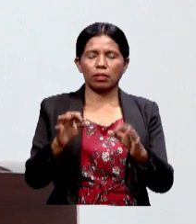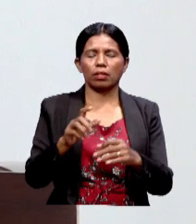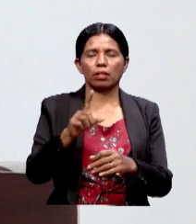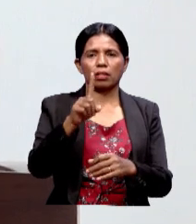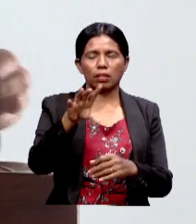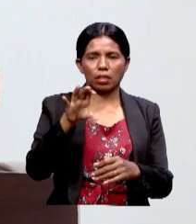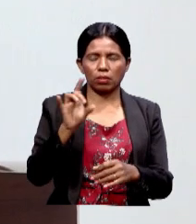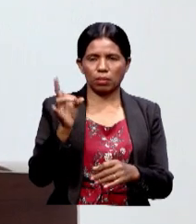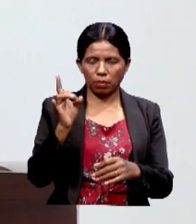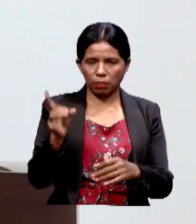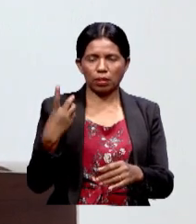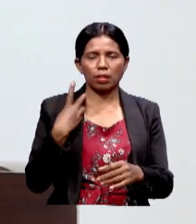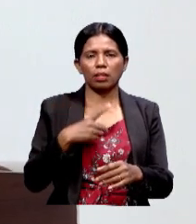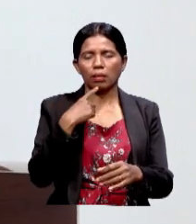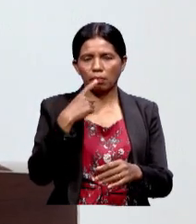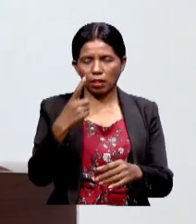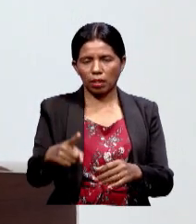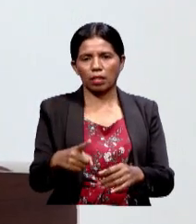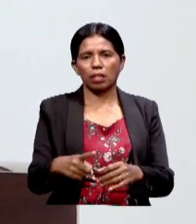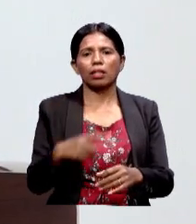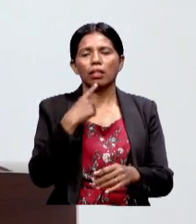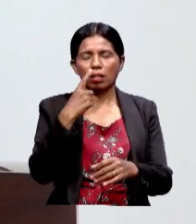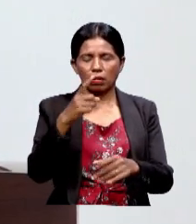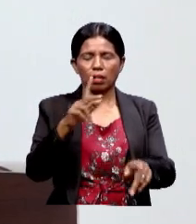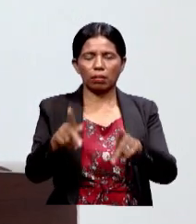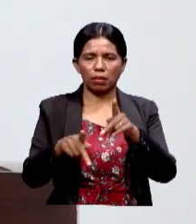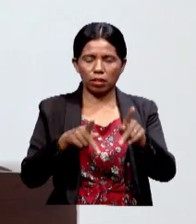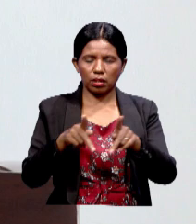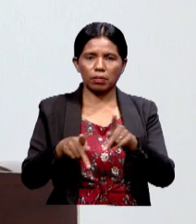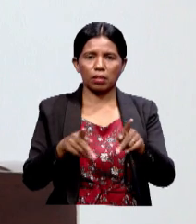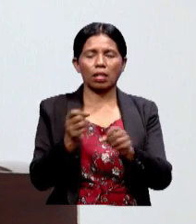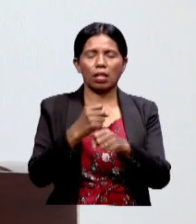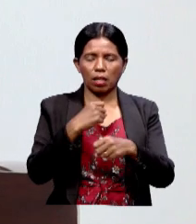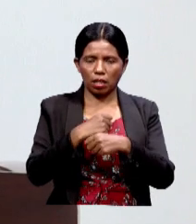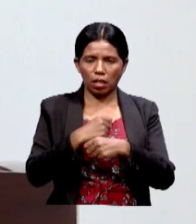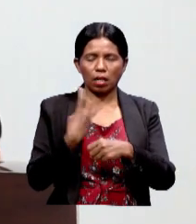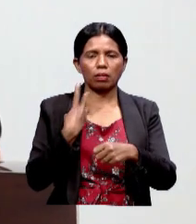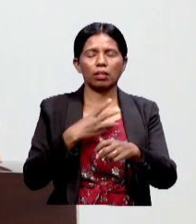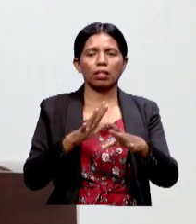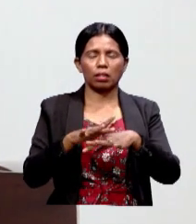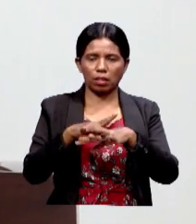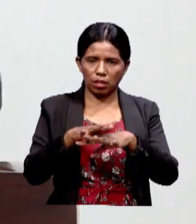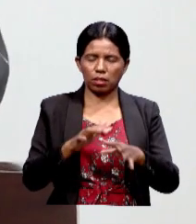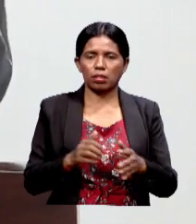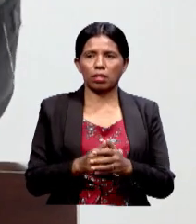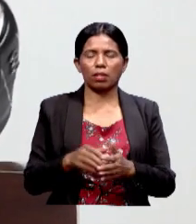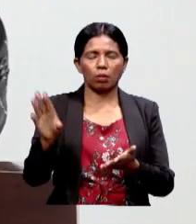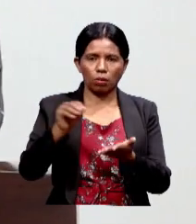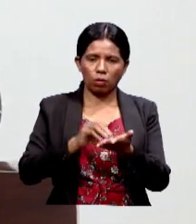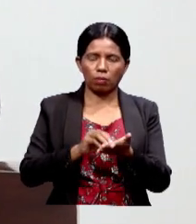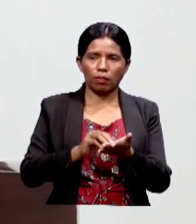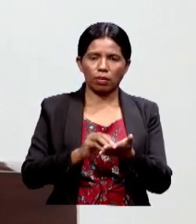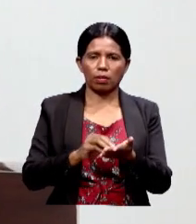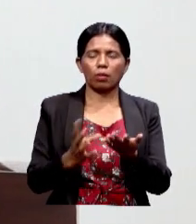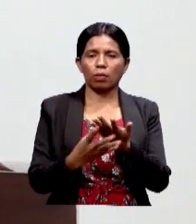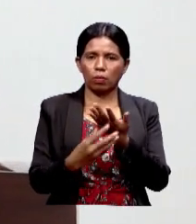nulo ne e tebele condena ona emser ne bema ka falsifica ka duplica be iteni produto local. Depois am ne equipa ba hare maxira